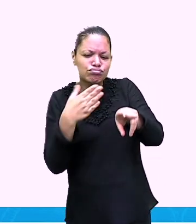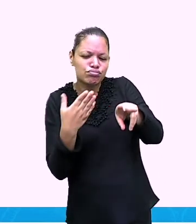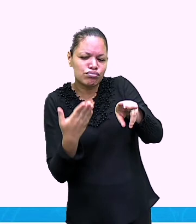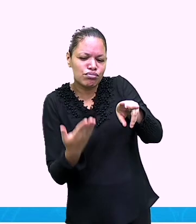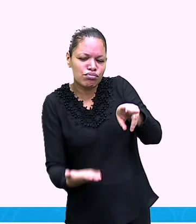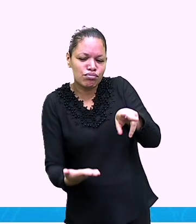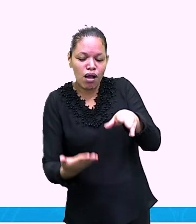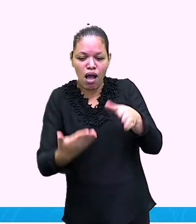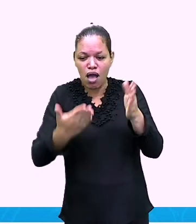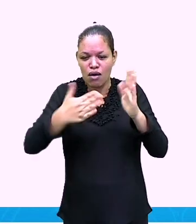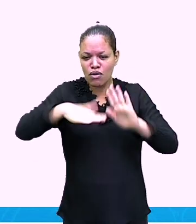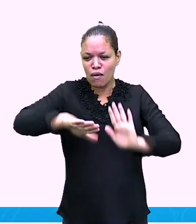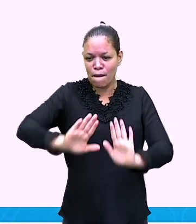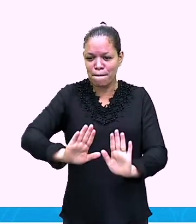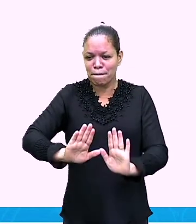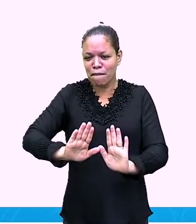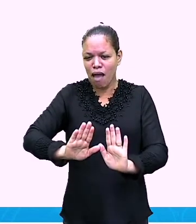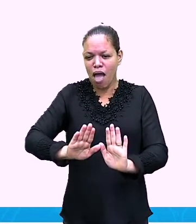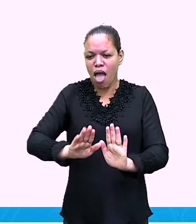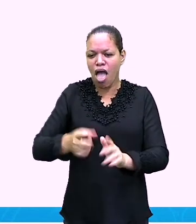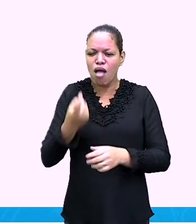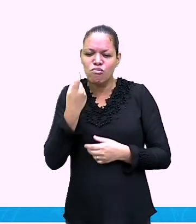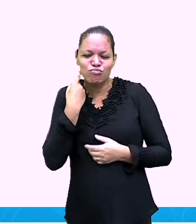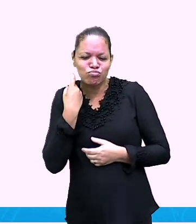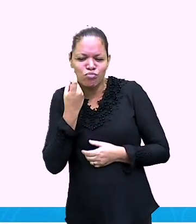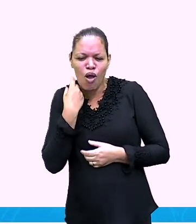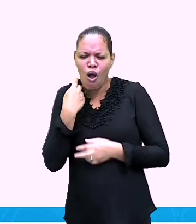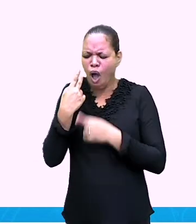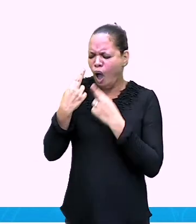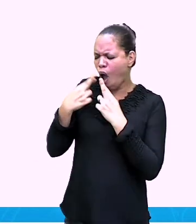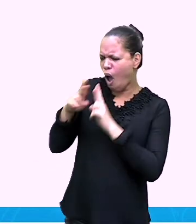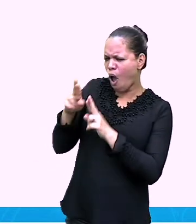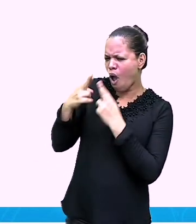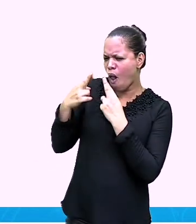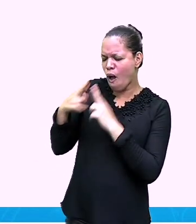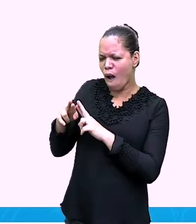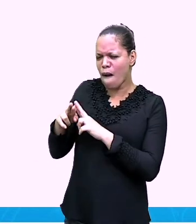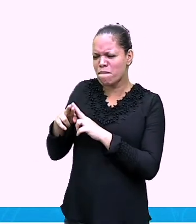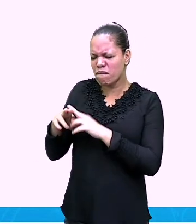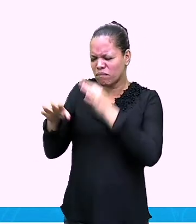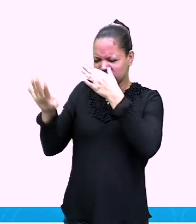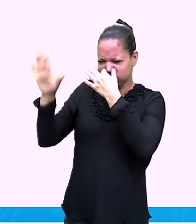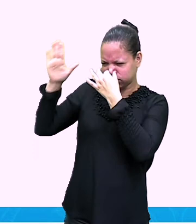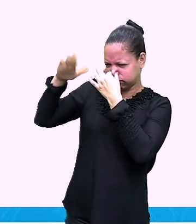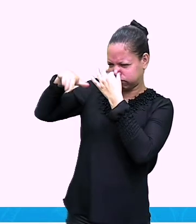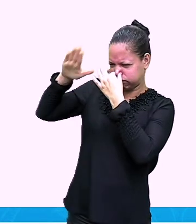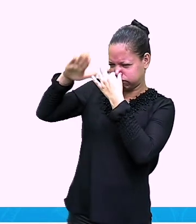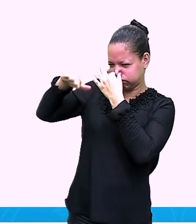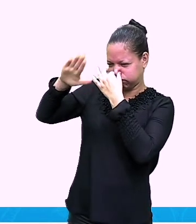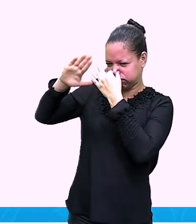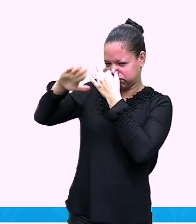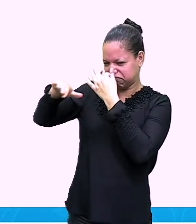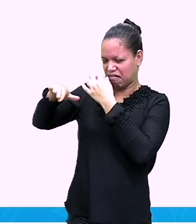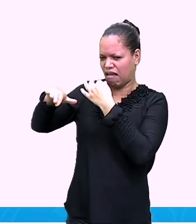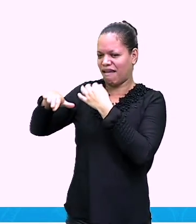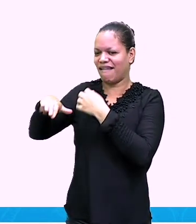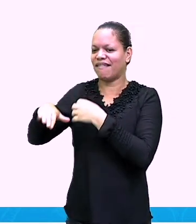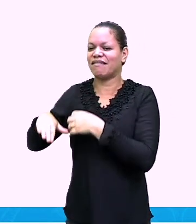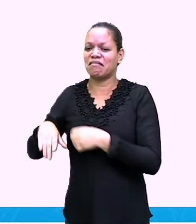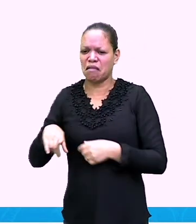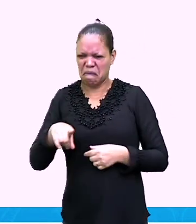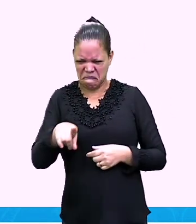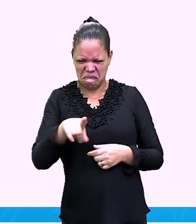caiu do pé. Os peixinhos reclamaram. Que cheirinho de chulé! Quem é aí que tá com chulé